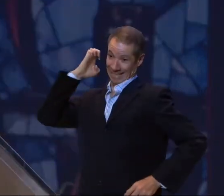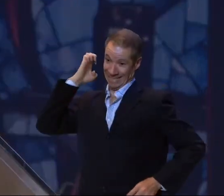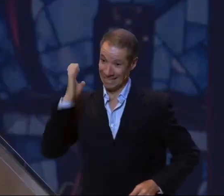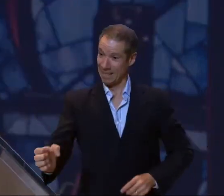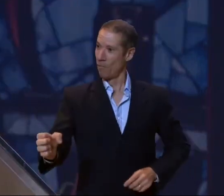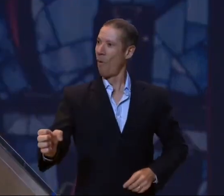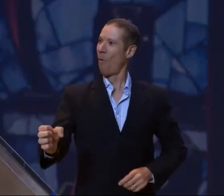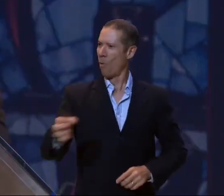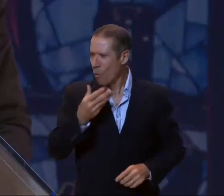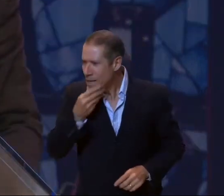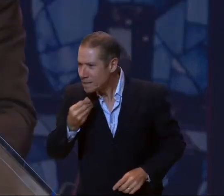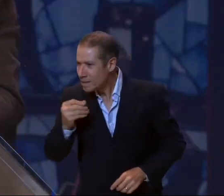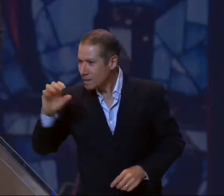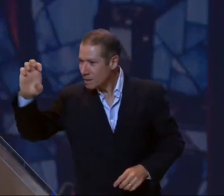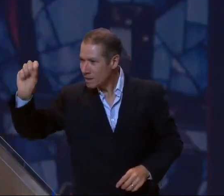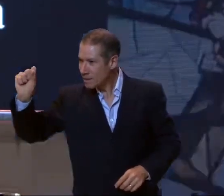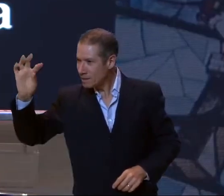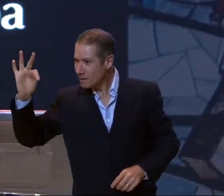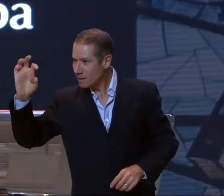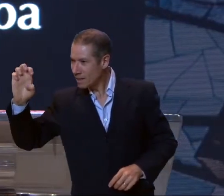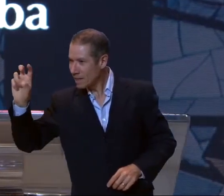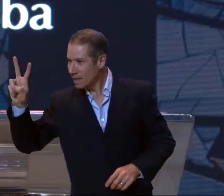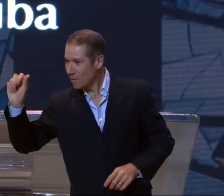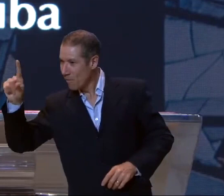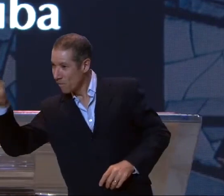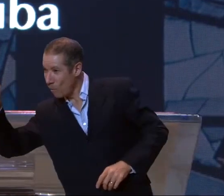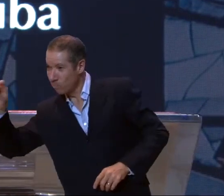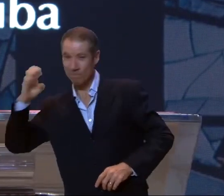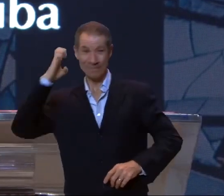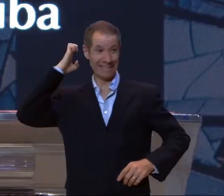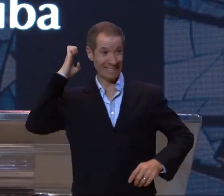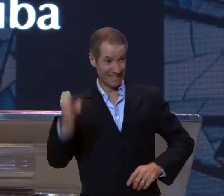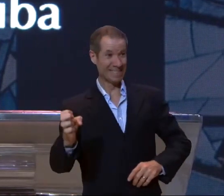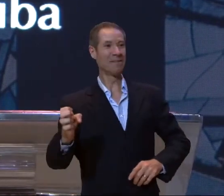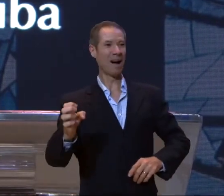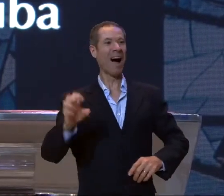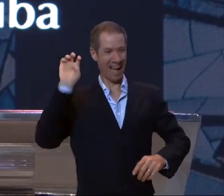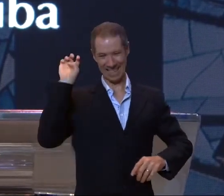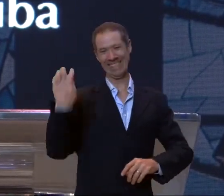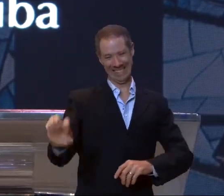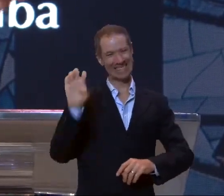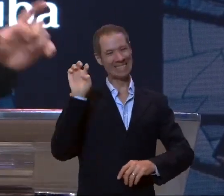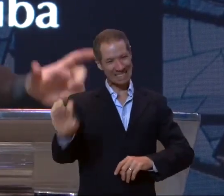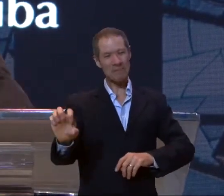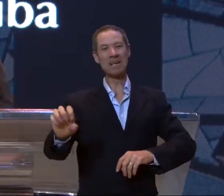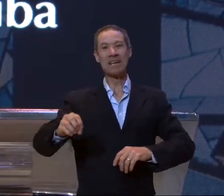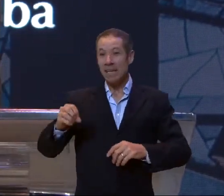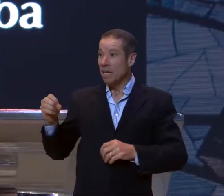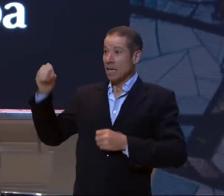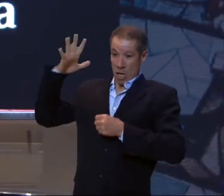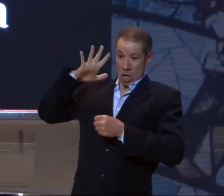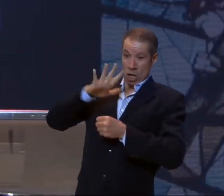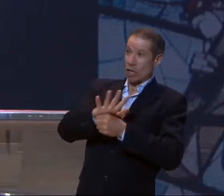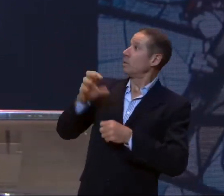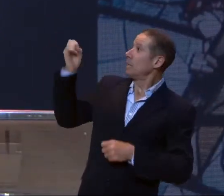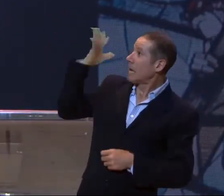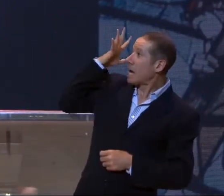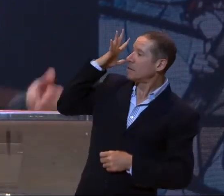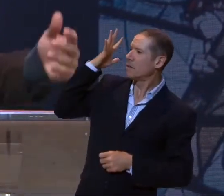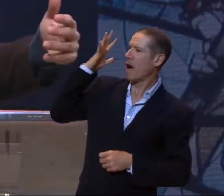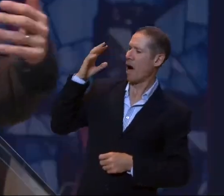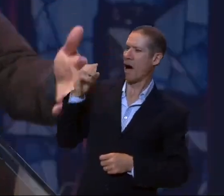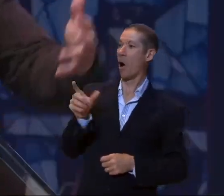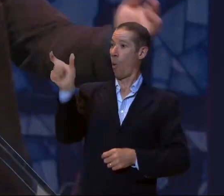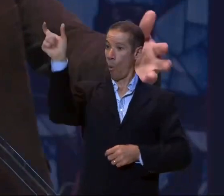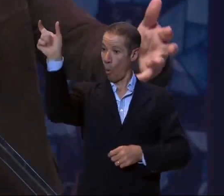O que é isso? Maria era cheia de graça. Se você ler com cuidado Estevão, você vai ver que